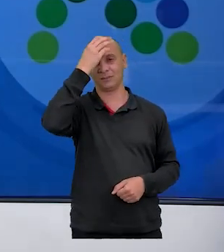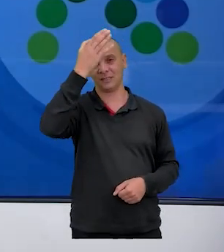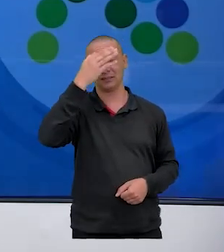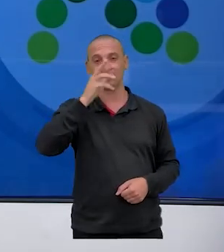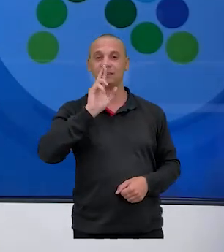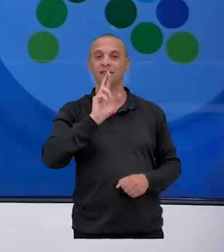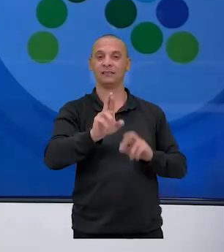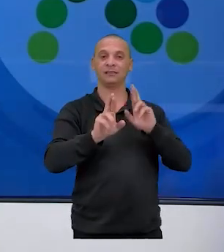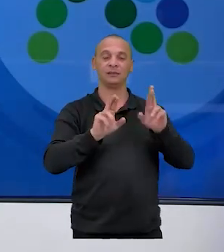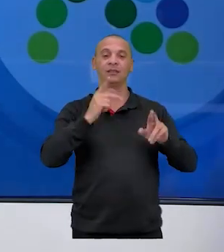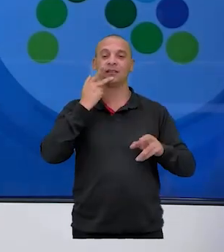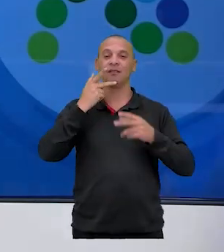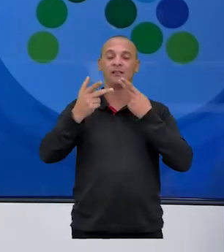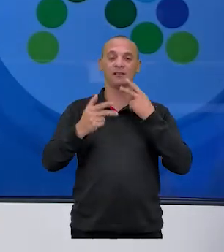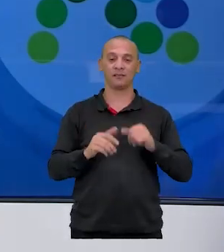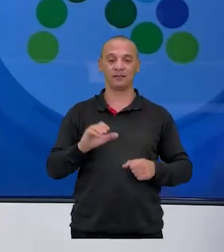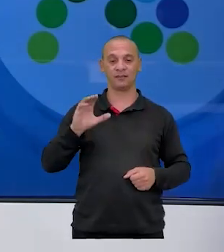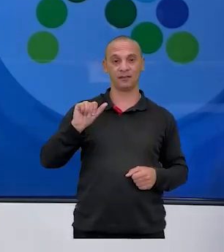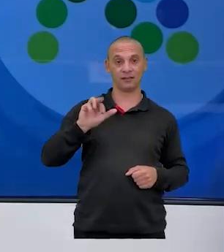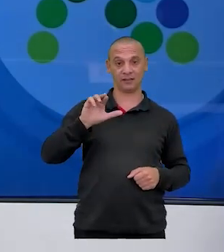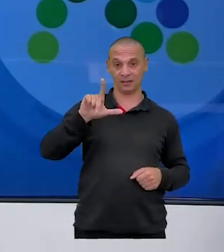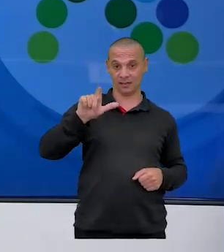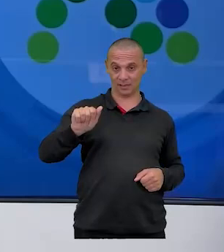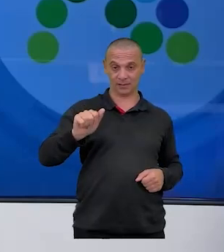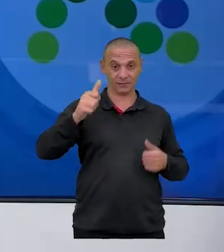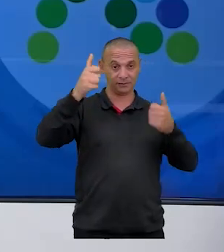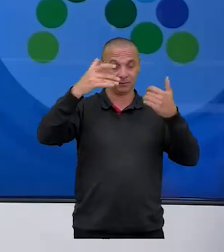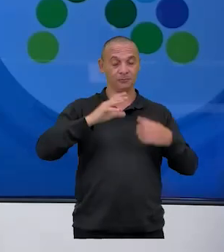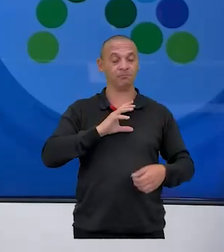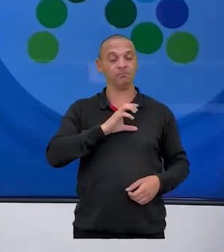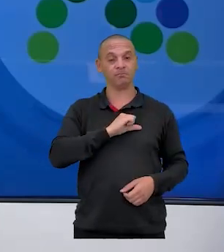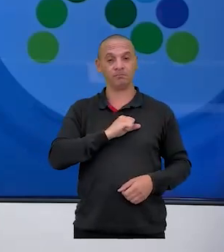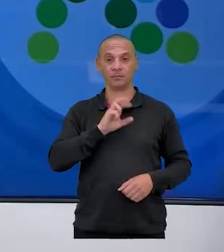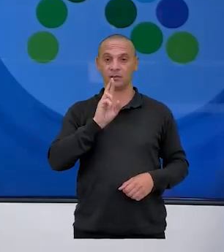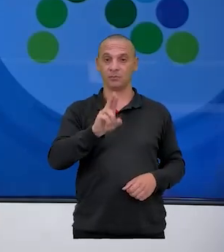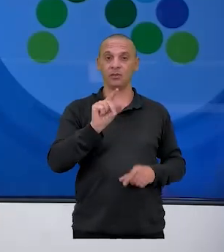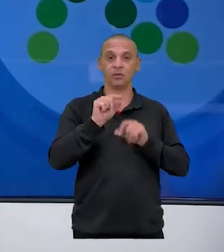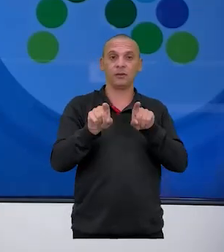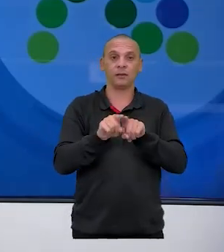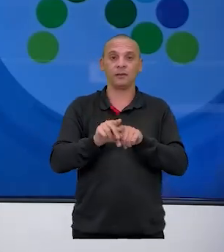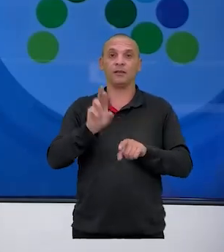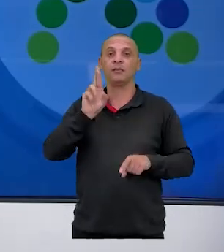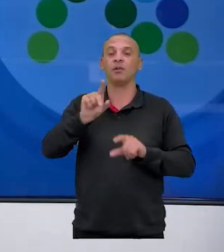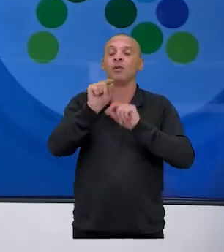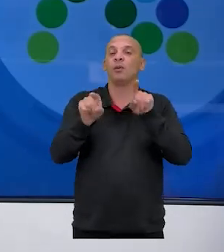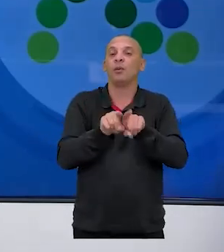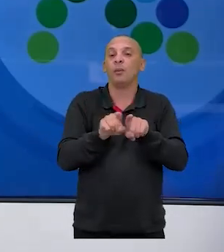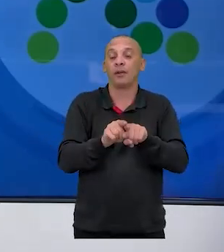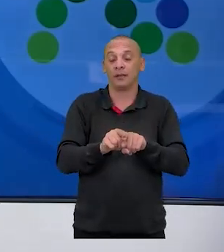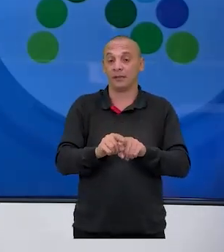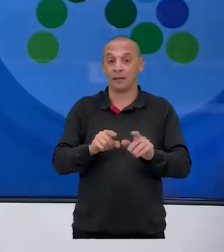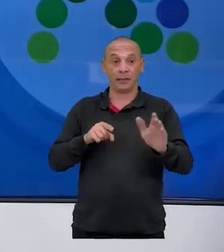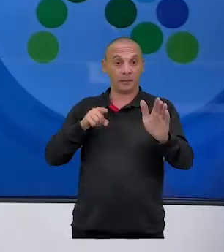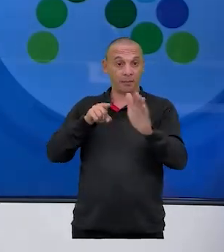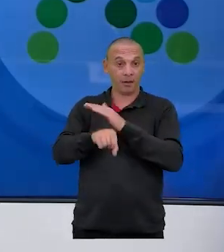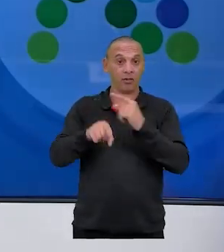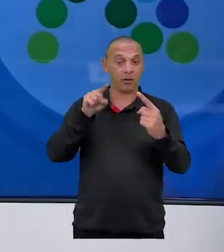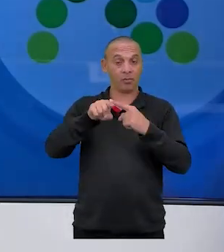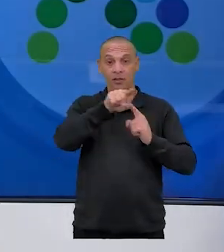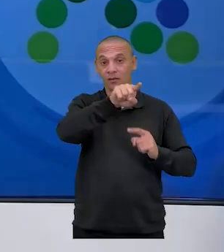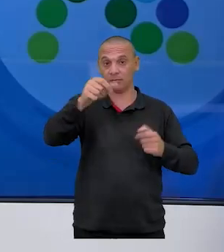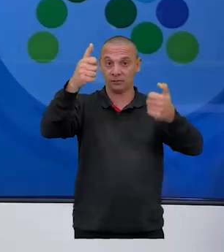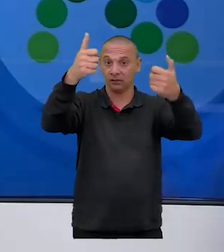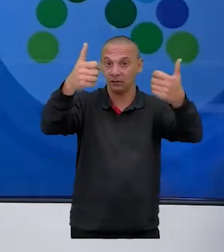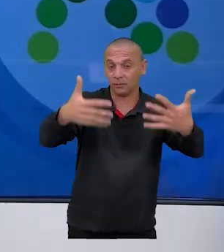as respostas, mas... Carla, adorei sua resposta, e eu quero que você continue respondendo, porque essa pergunta vai direto no que você falou. Olha